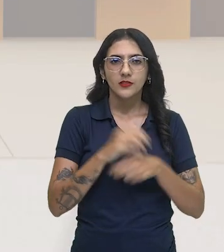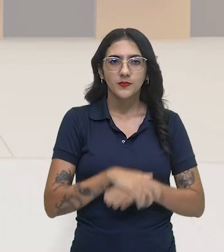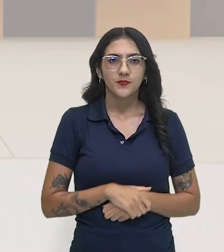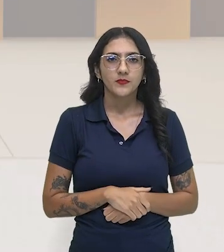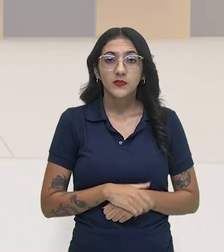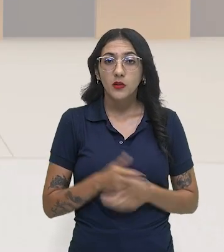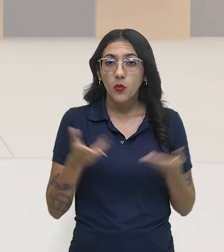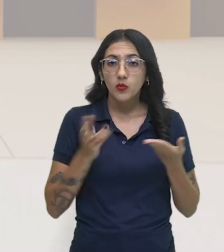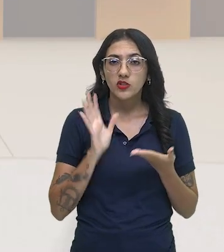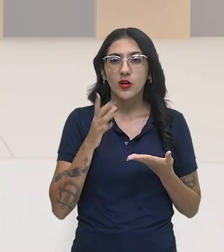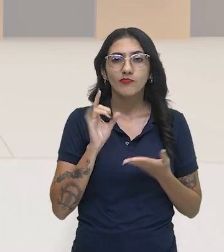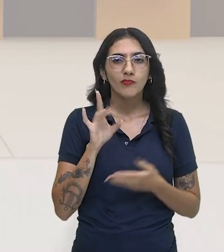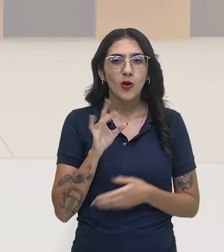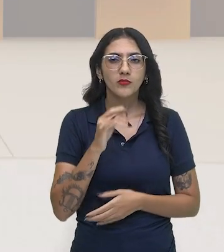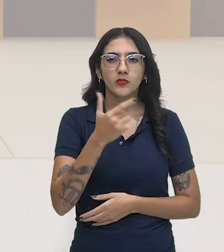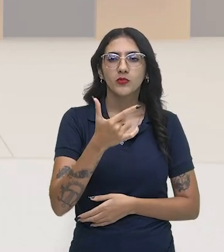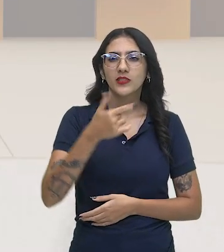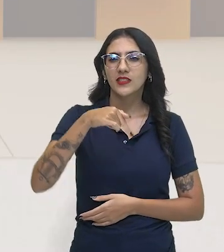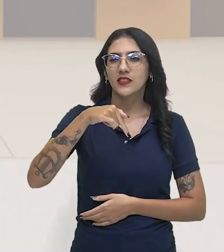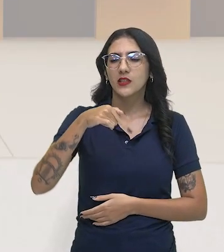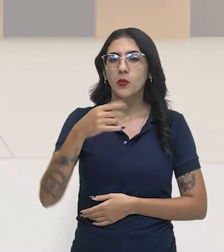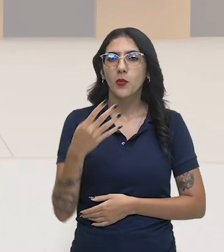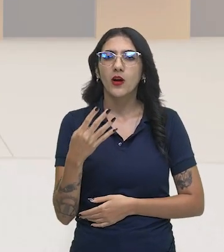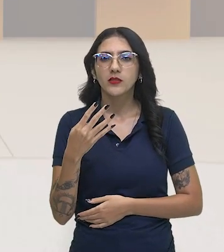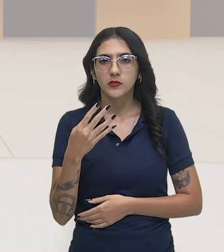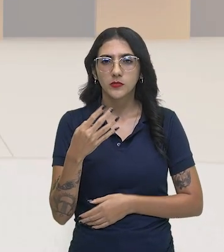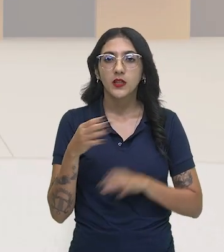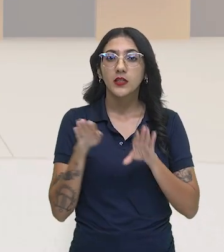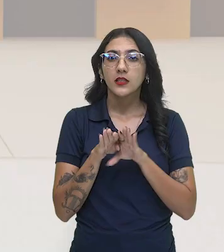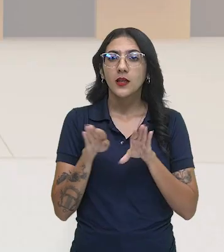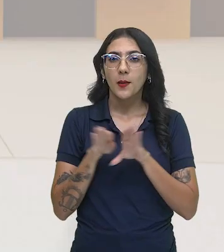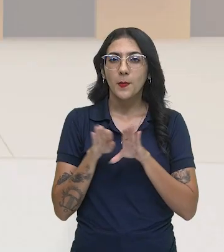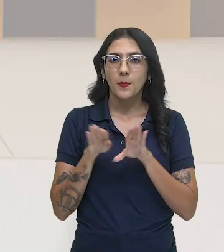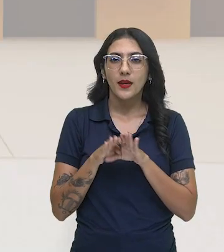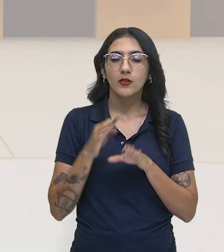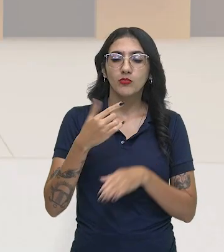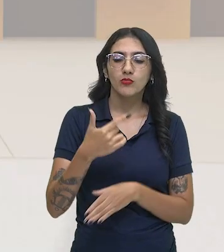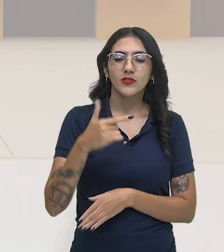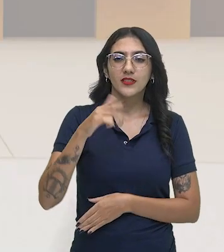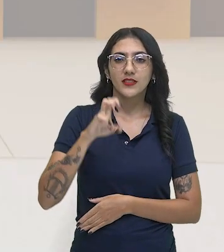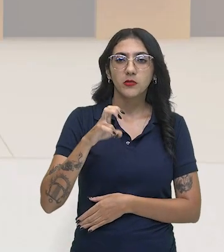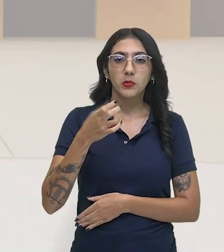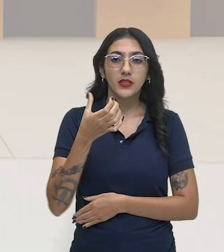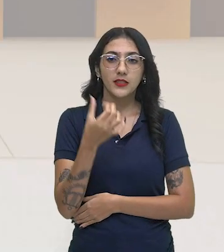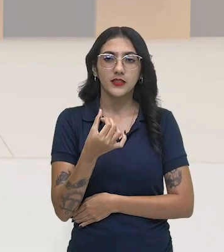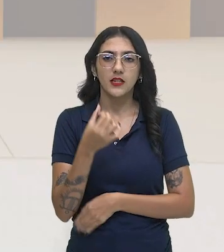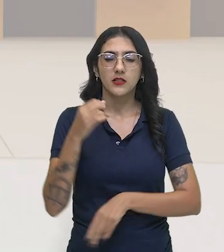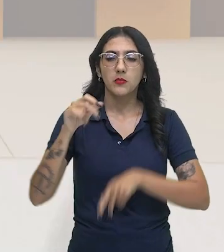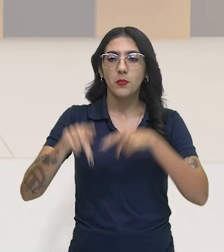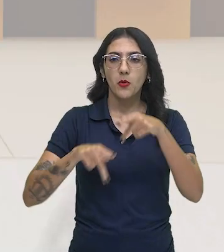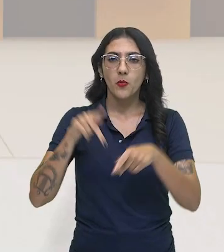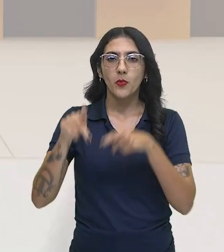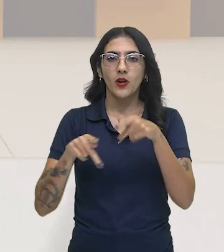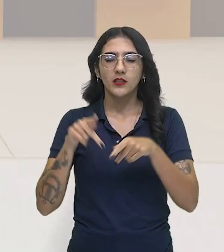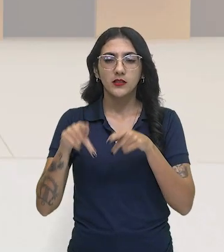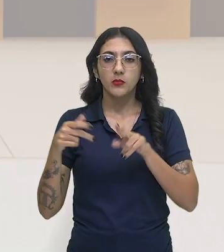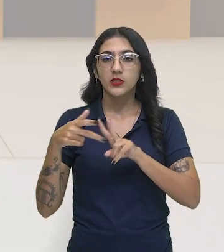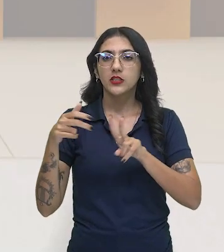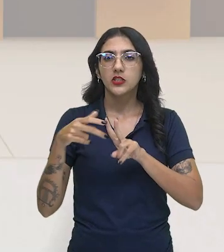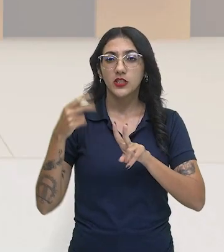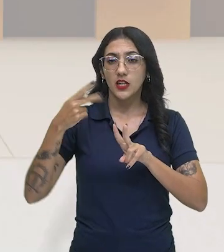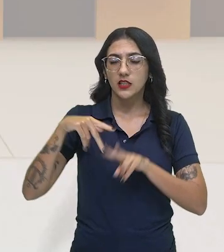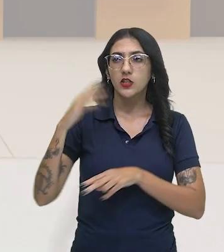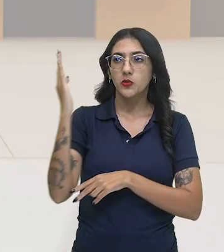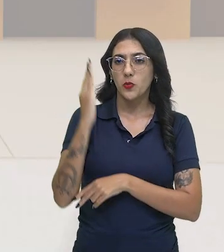temos 274. E 256 povos indígenas habitando aí o território brasileiro, que ele é